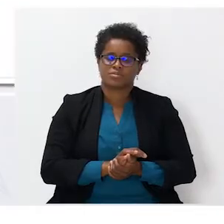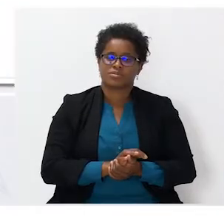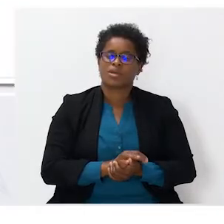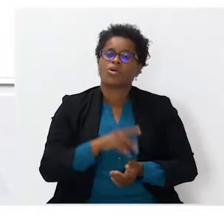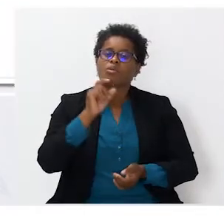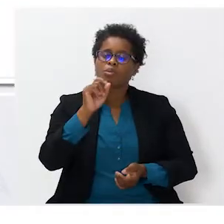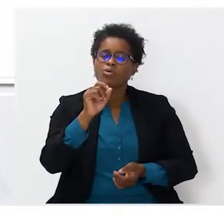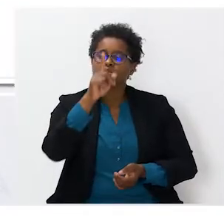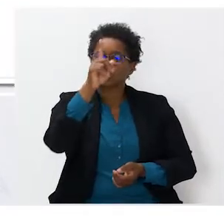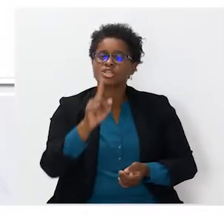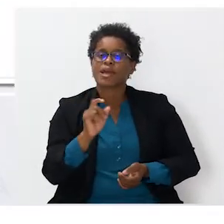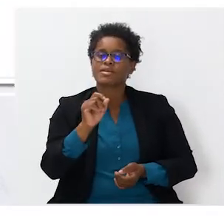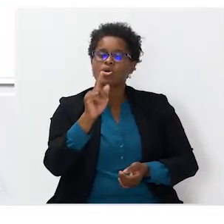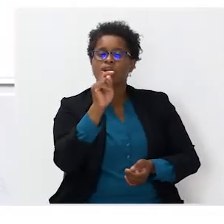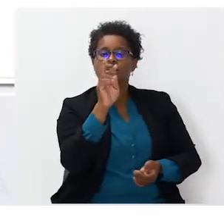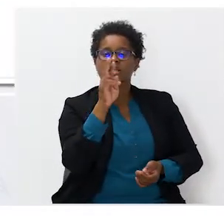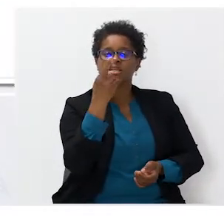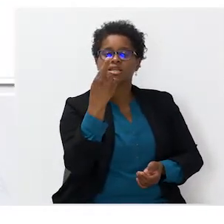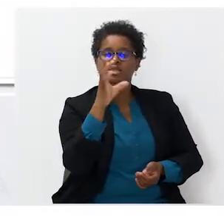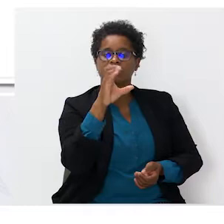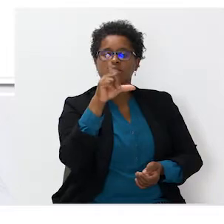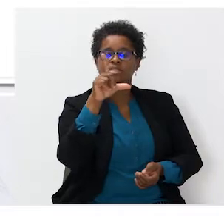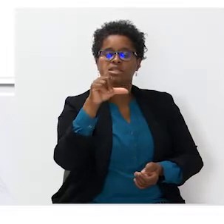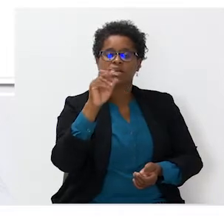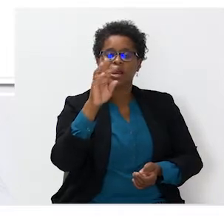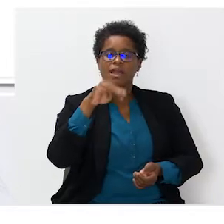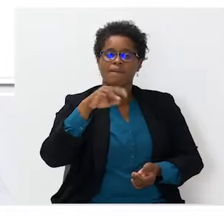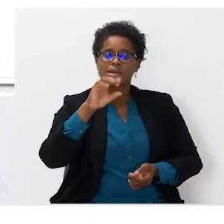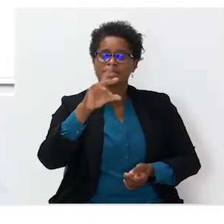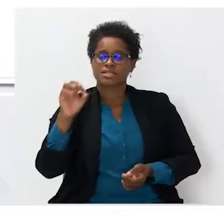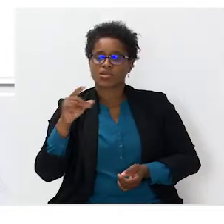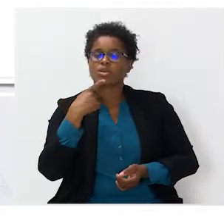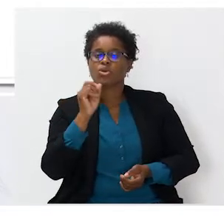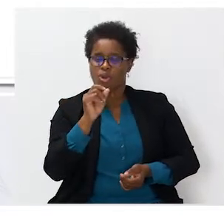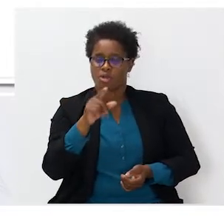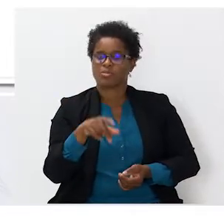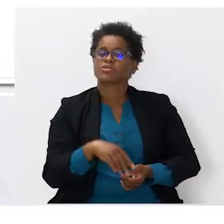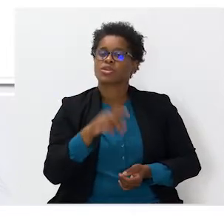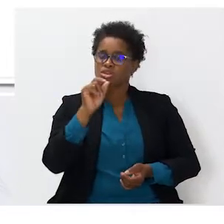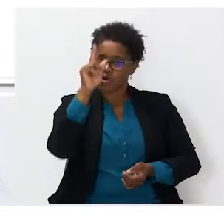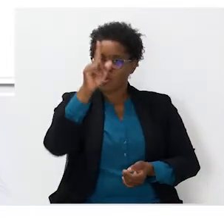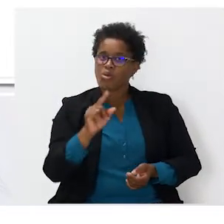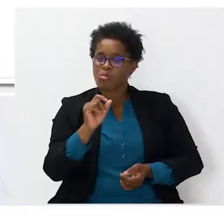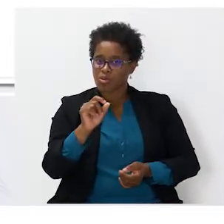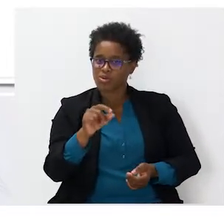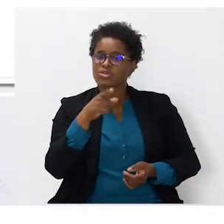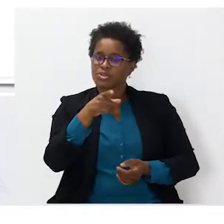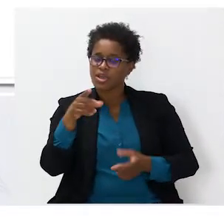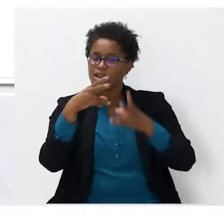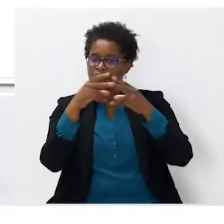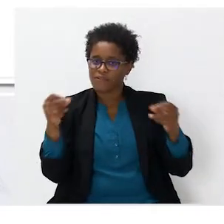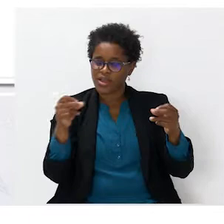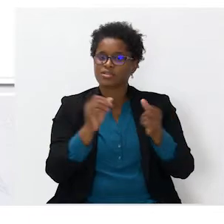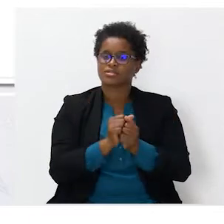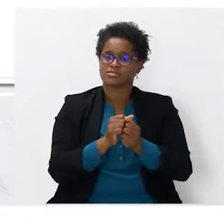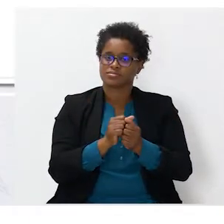O ponto de exclamação chama-se ponto de exclamação. O ponto de exclamação indica que a frase